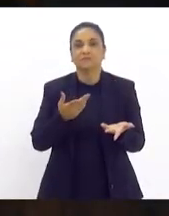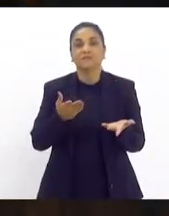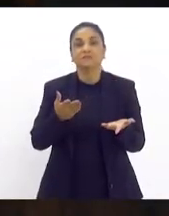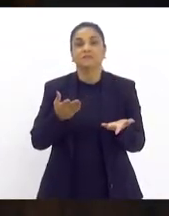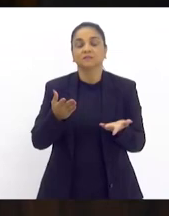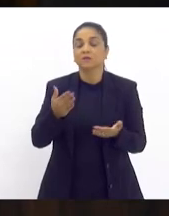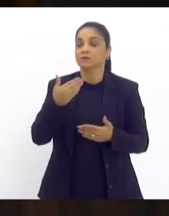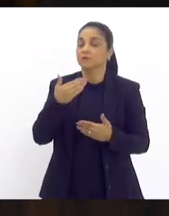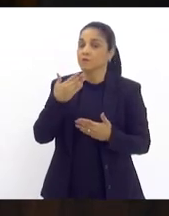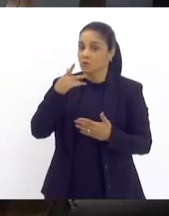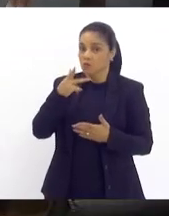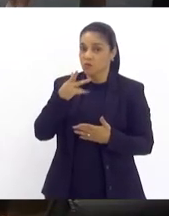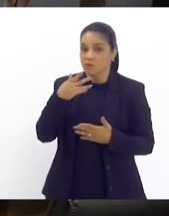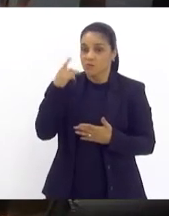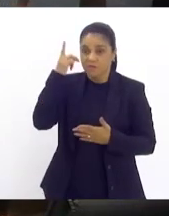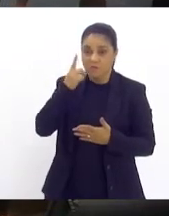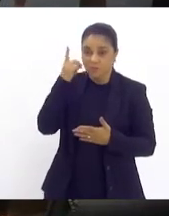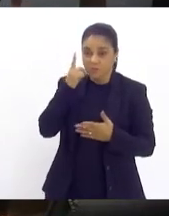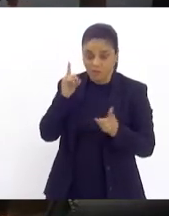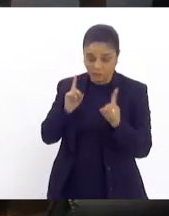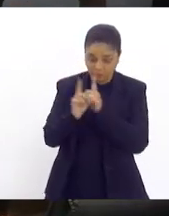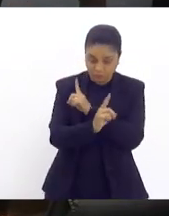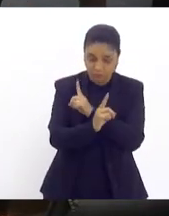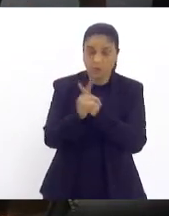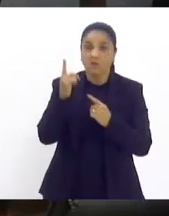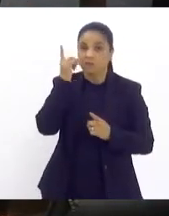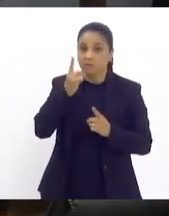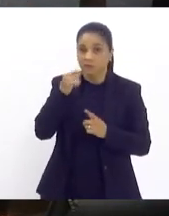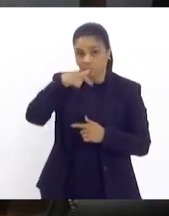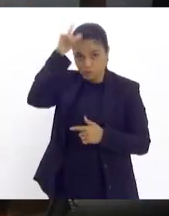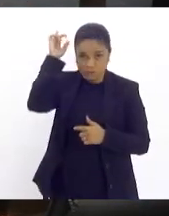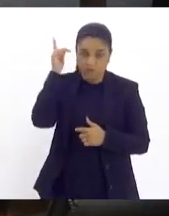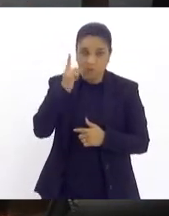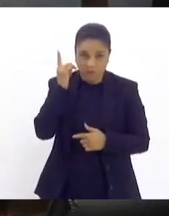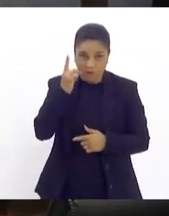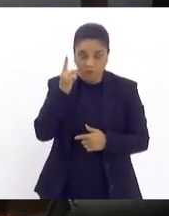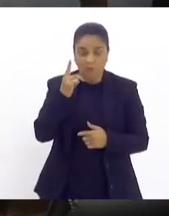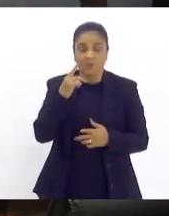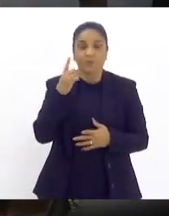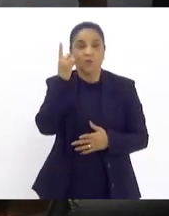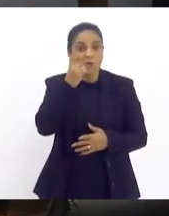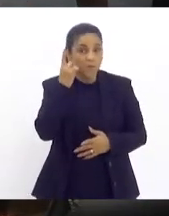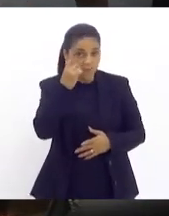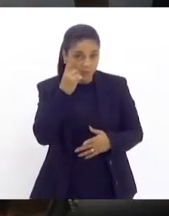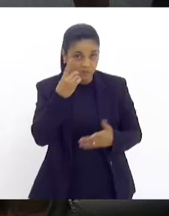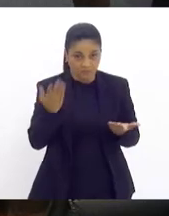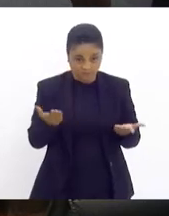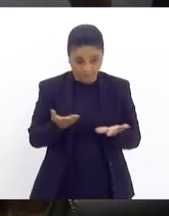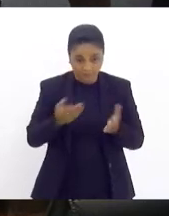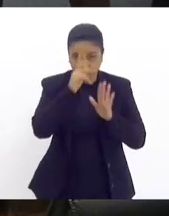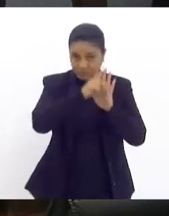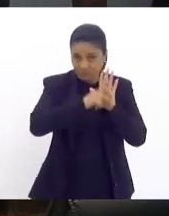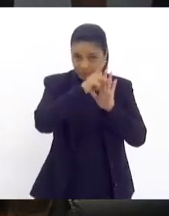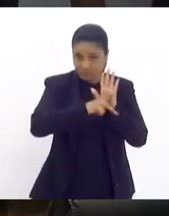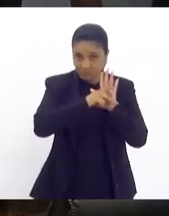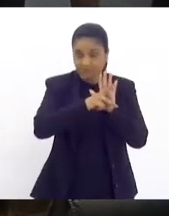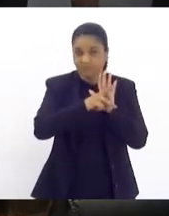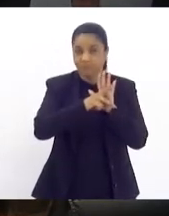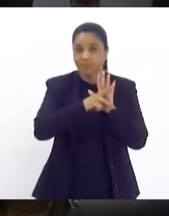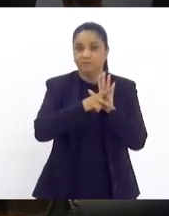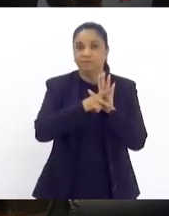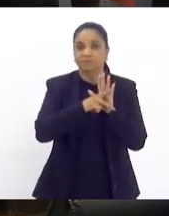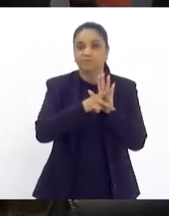o Luiz Paulo a primeira discussão do projeto verificando